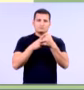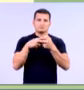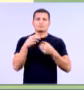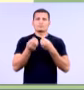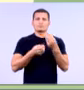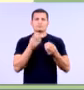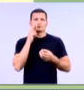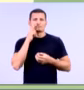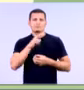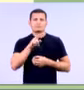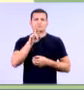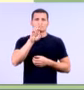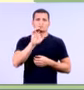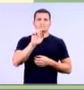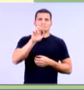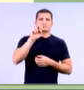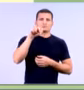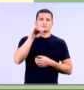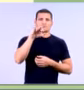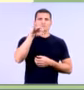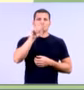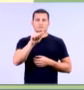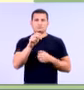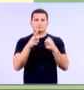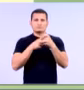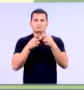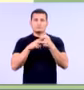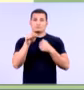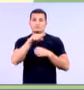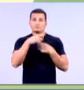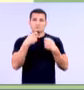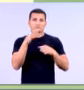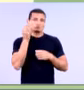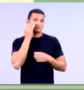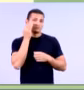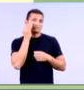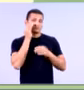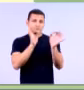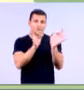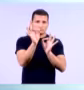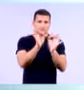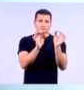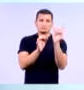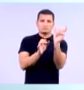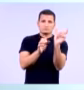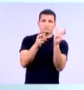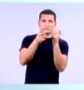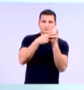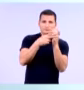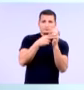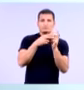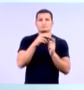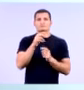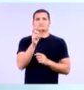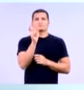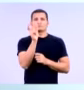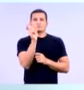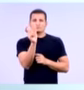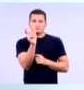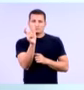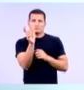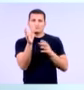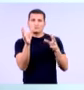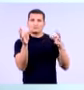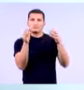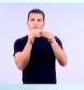a regência verbal? Você vai ter que verificar os ajustes entre o verbo e o seu complemento,